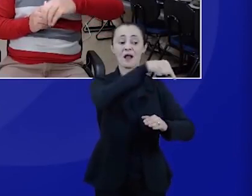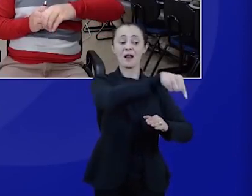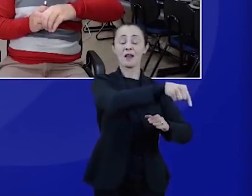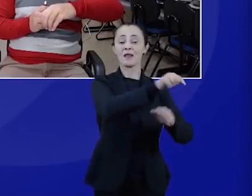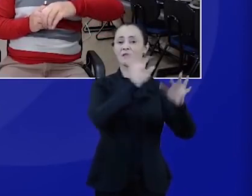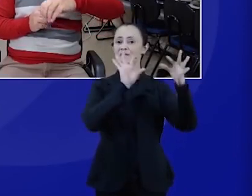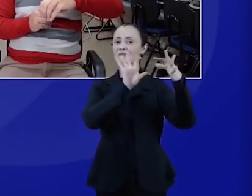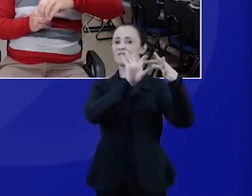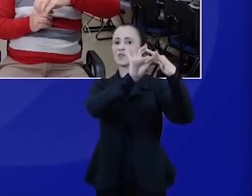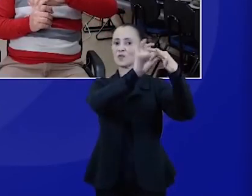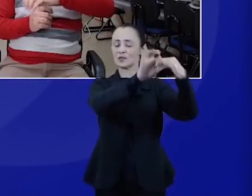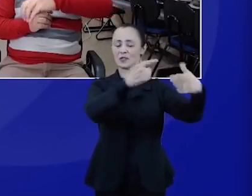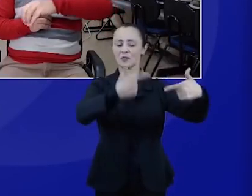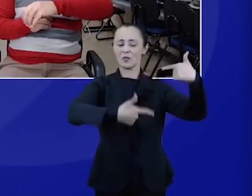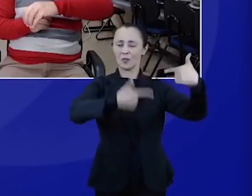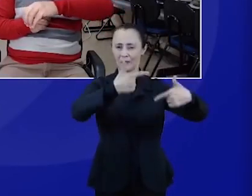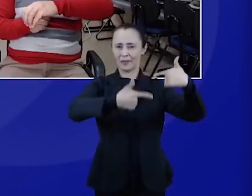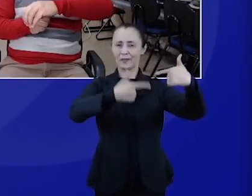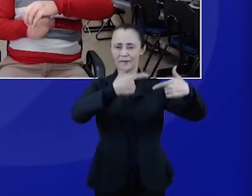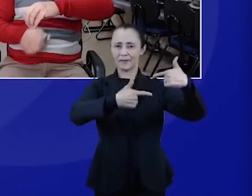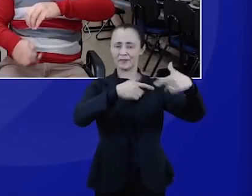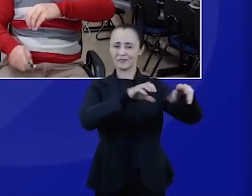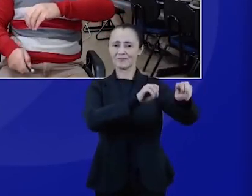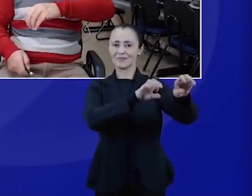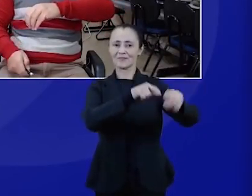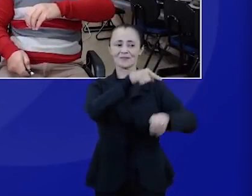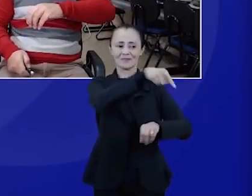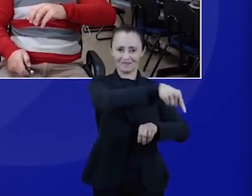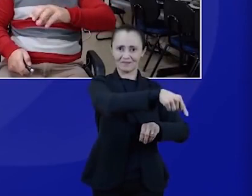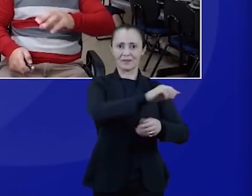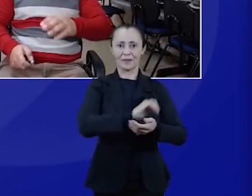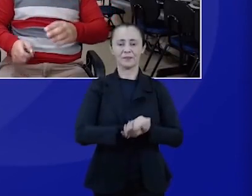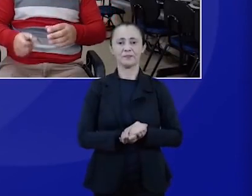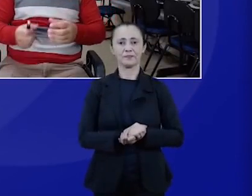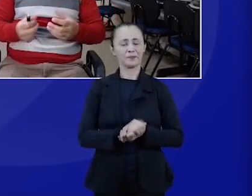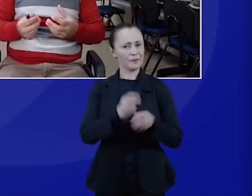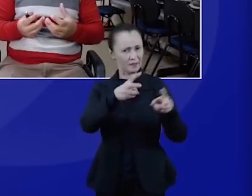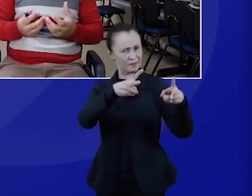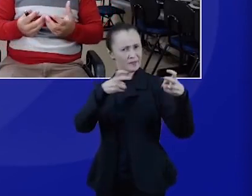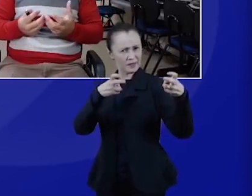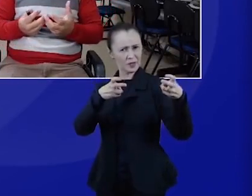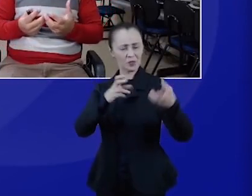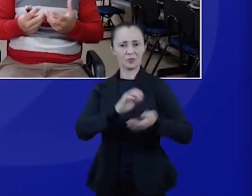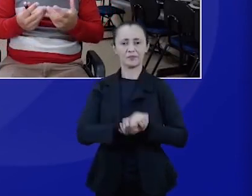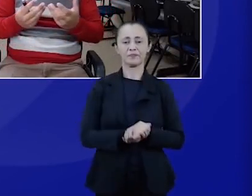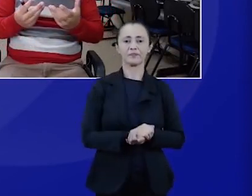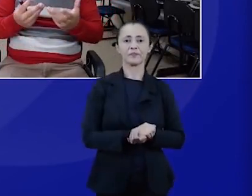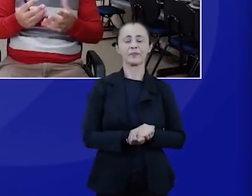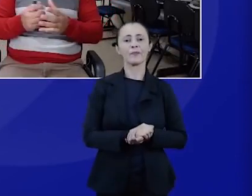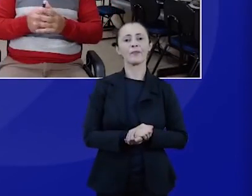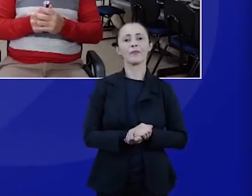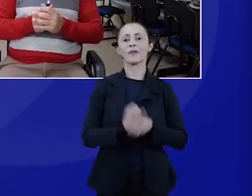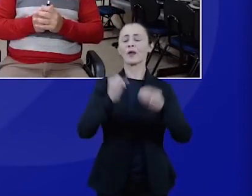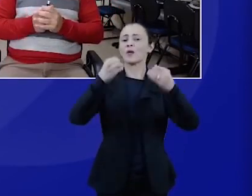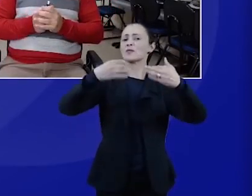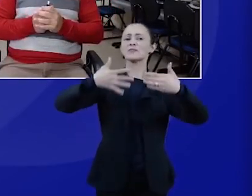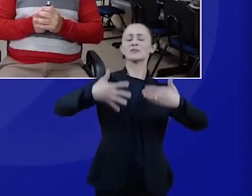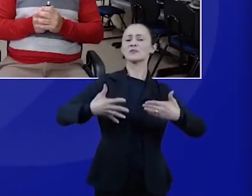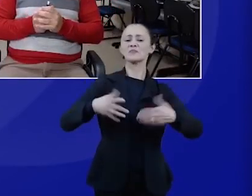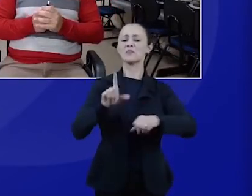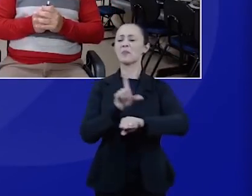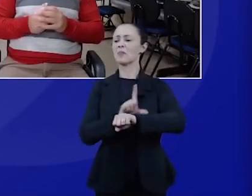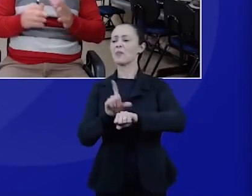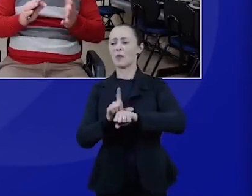contexto político da educação do campo. Perceberam? Vamos lá. E quando eu falo sobre os comércios entre as